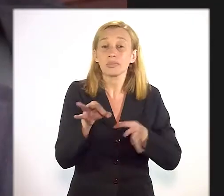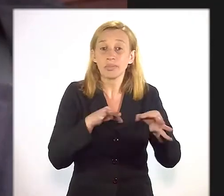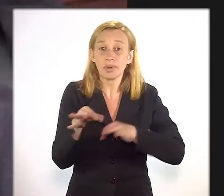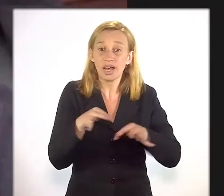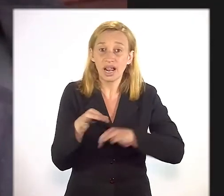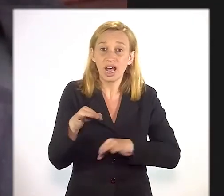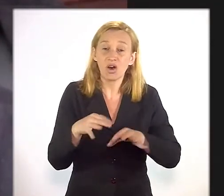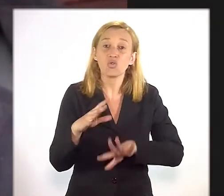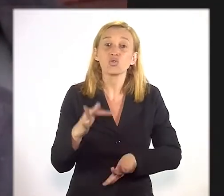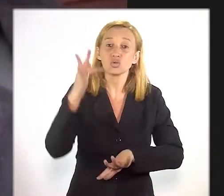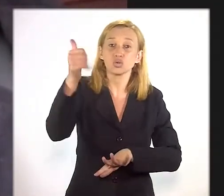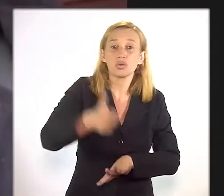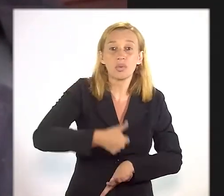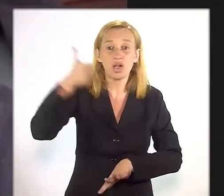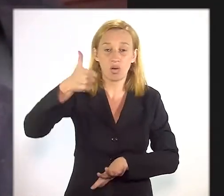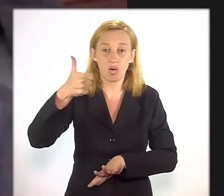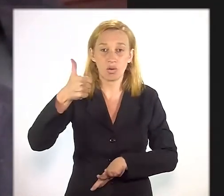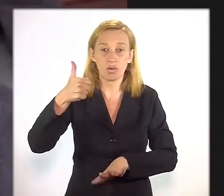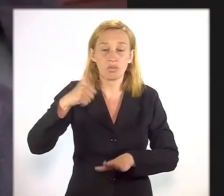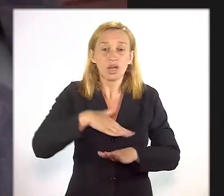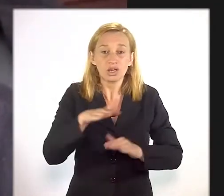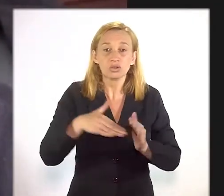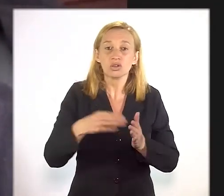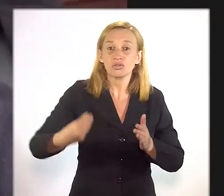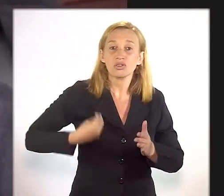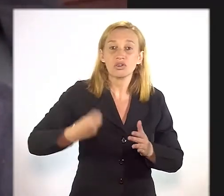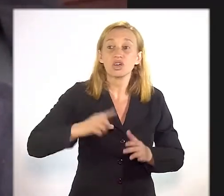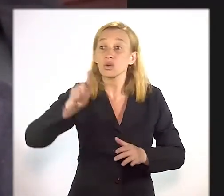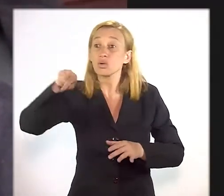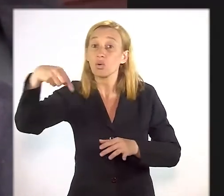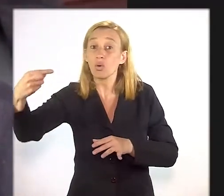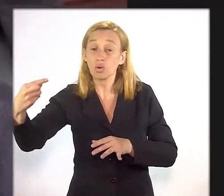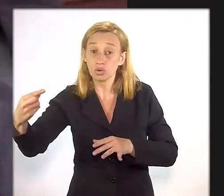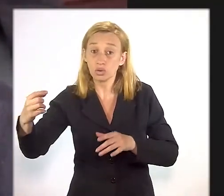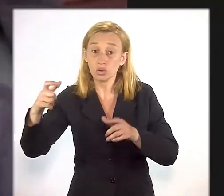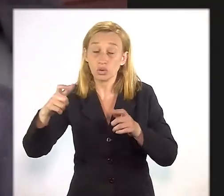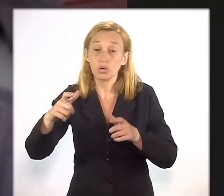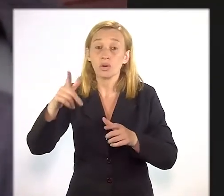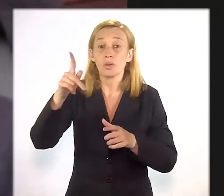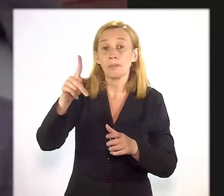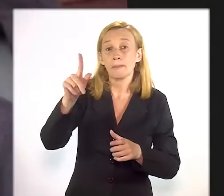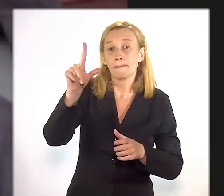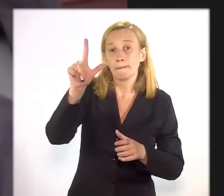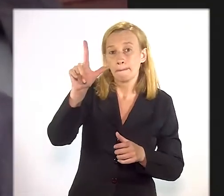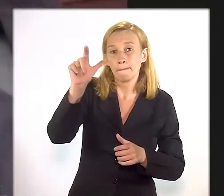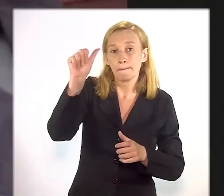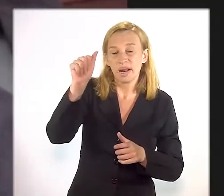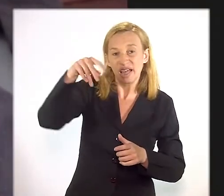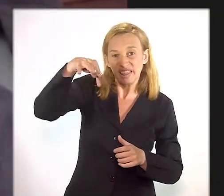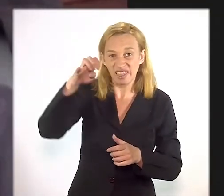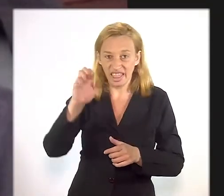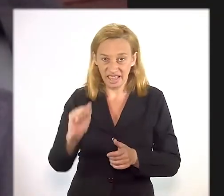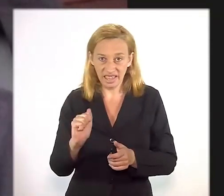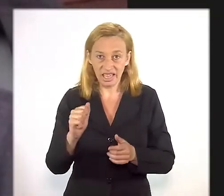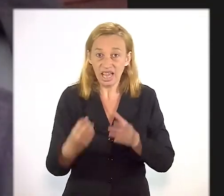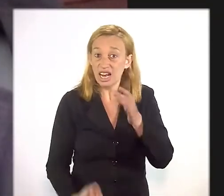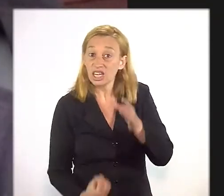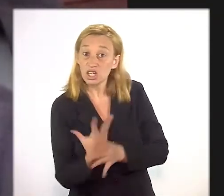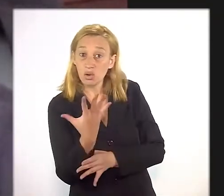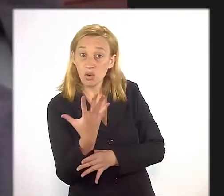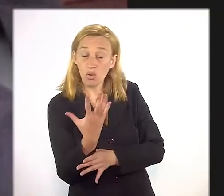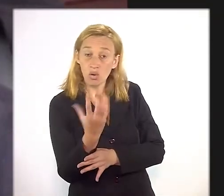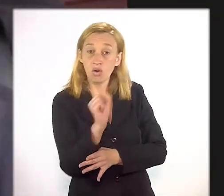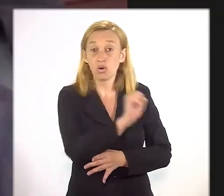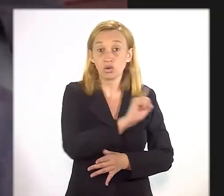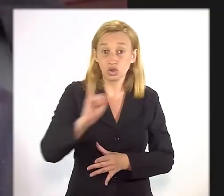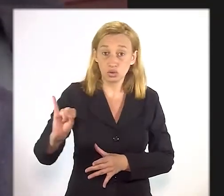ou seguir um manual didático. É para acompanhar processos de descoberta. Ela partiu dessa necessidade, criou com a